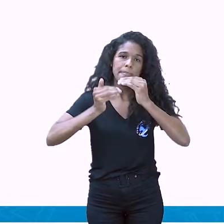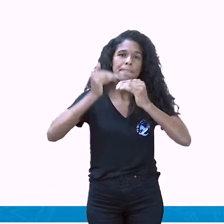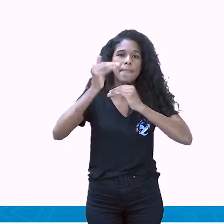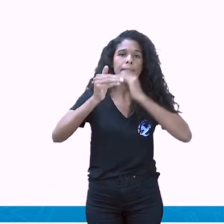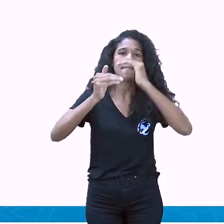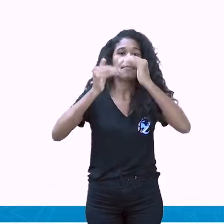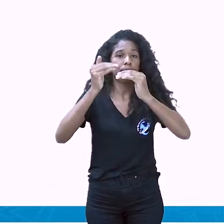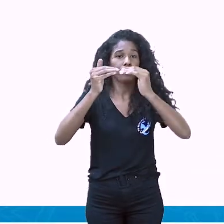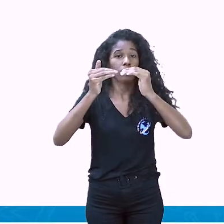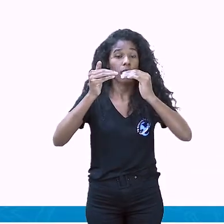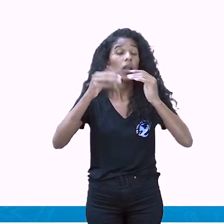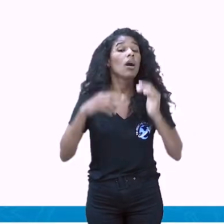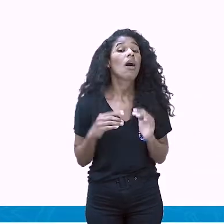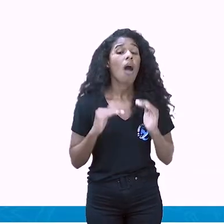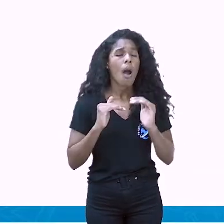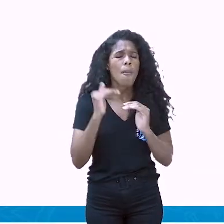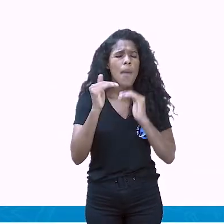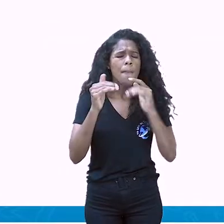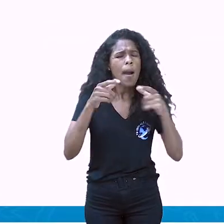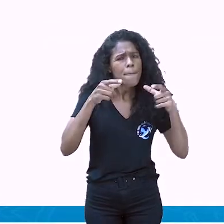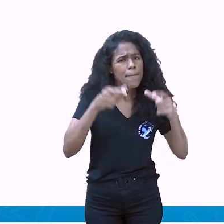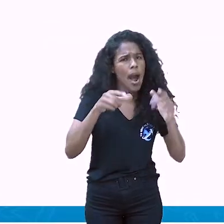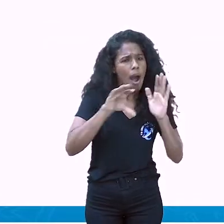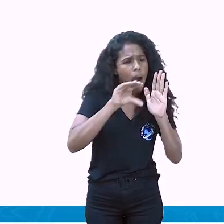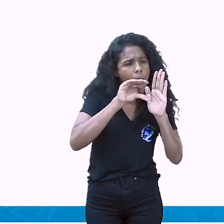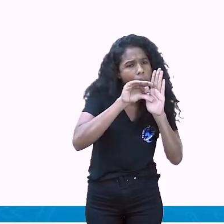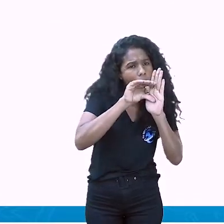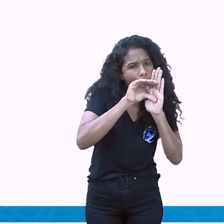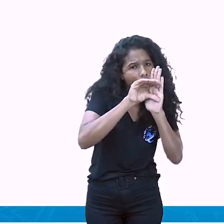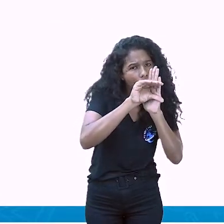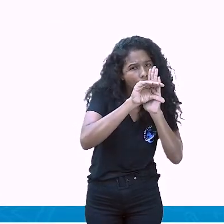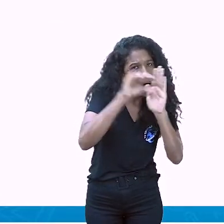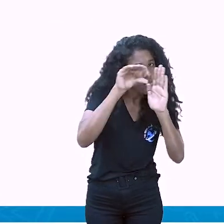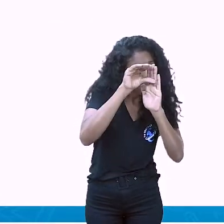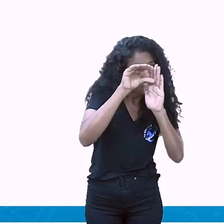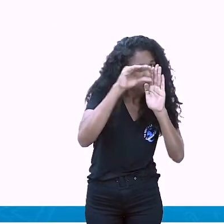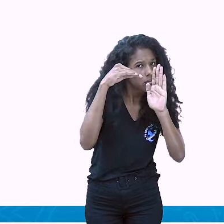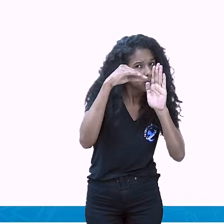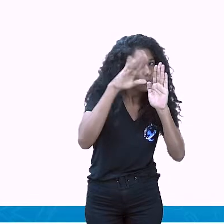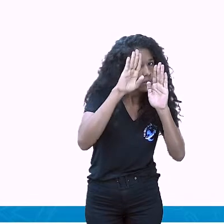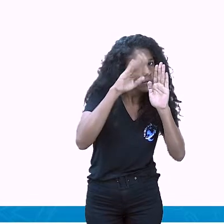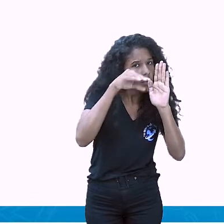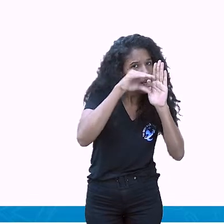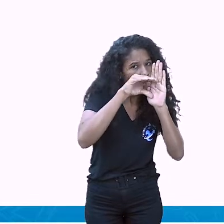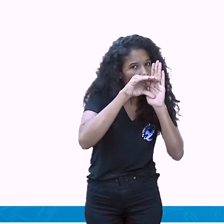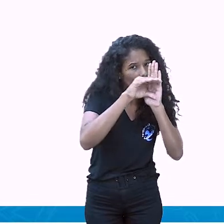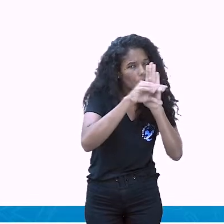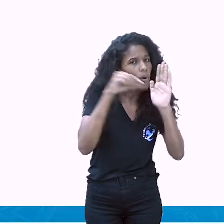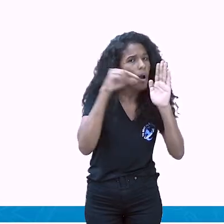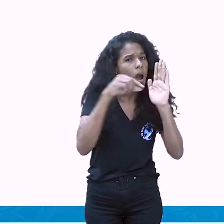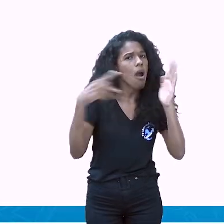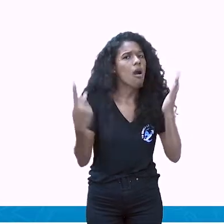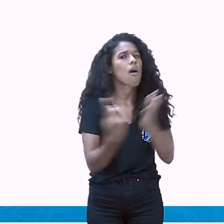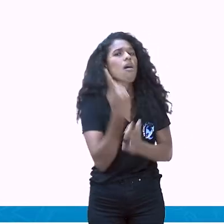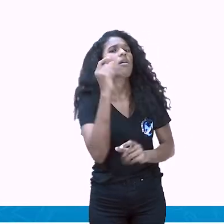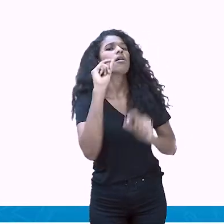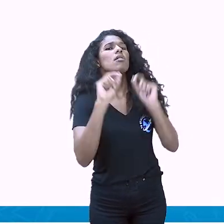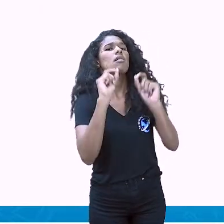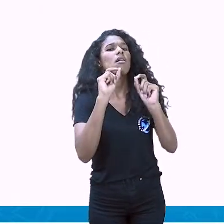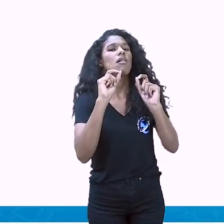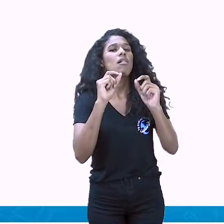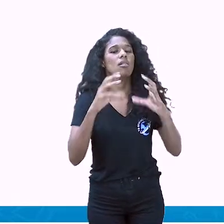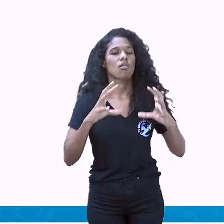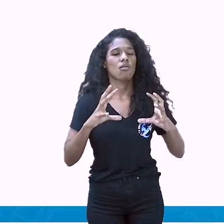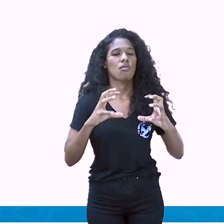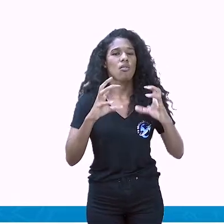O conflito, aquele problema, né? Que eu falei com vocês. E esse conflito ele é muito importante. Por